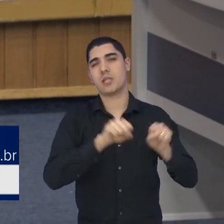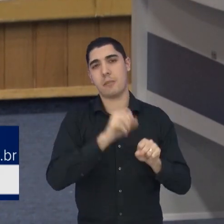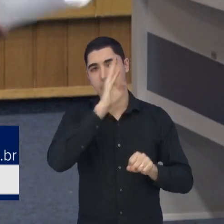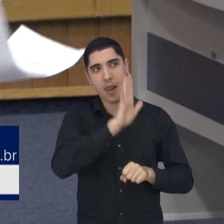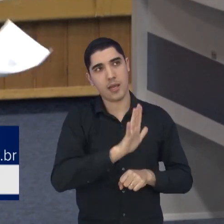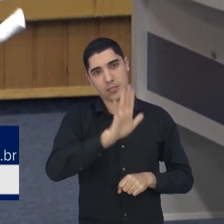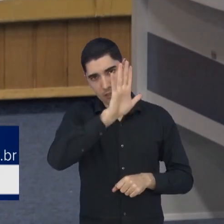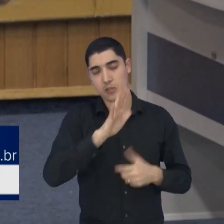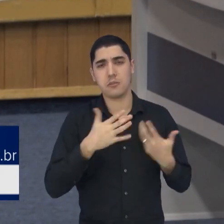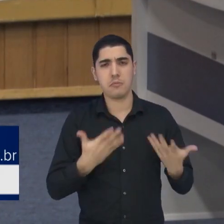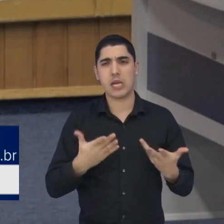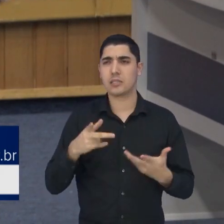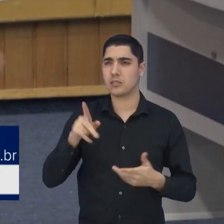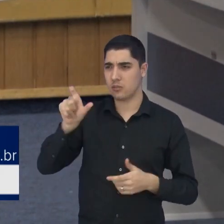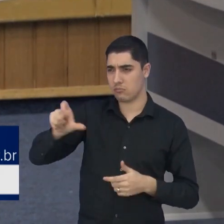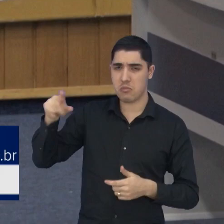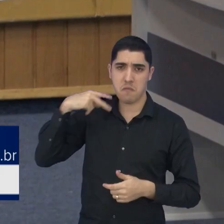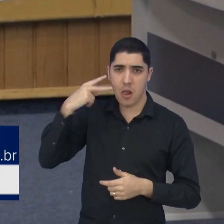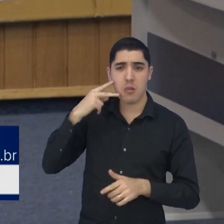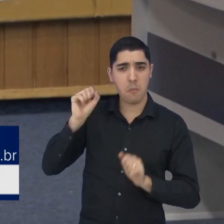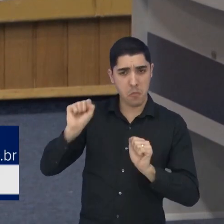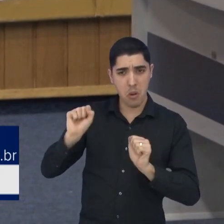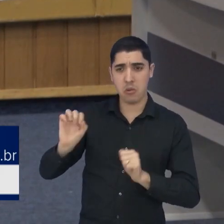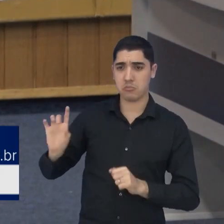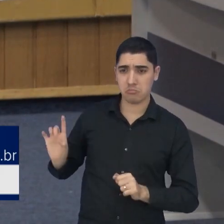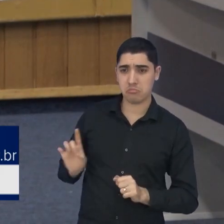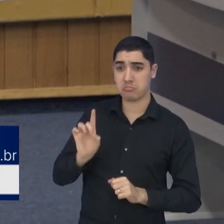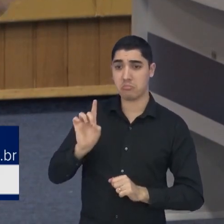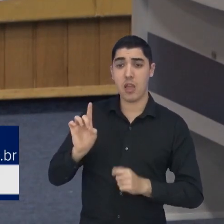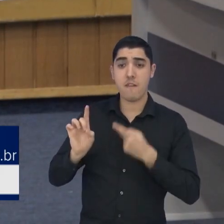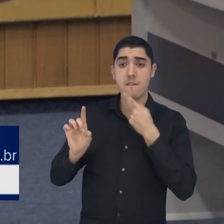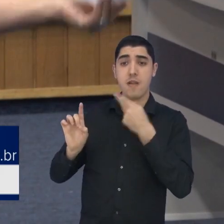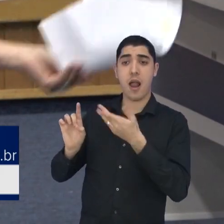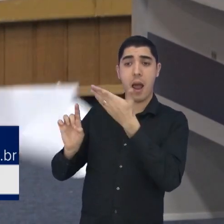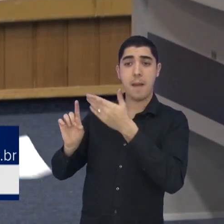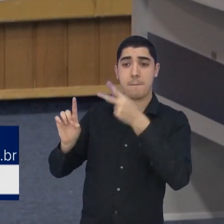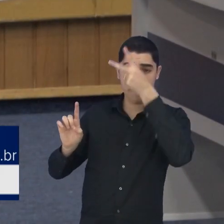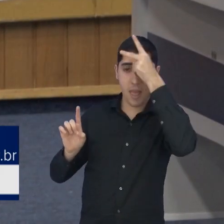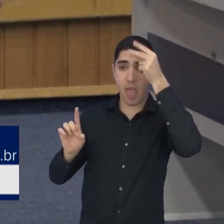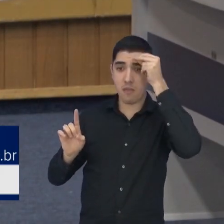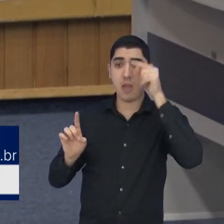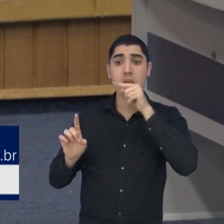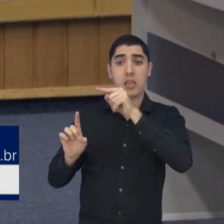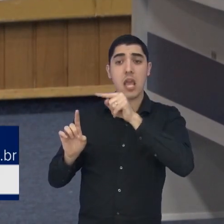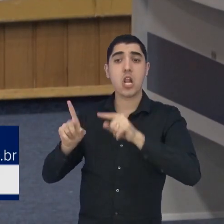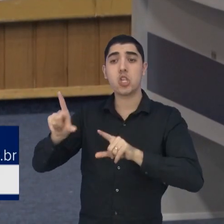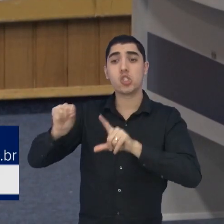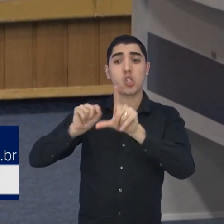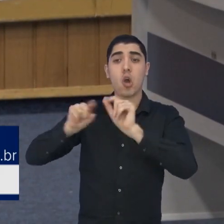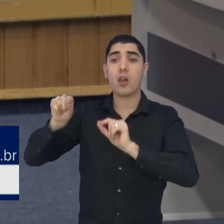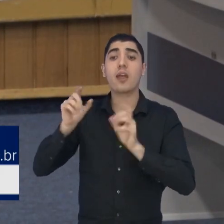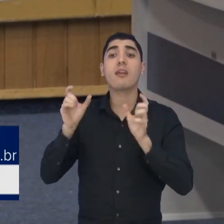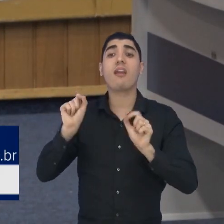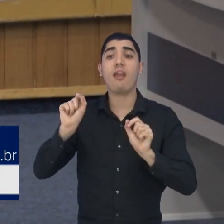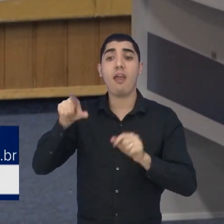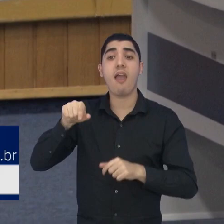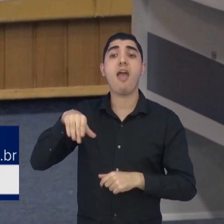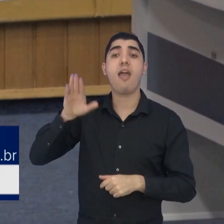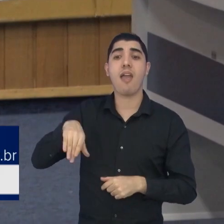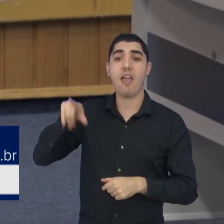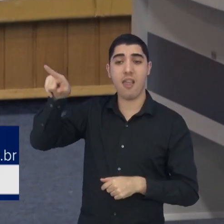essas questões, podem levantar para o prefeito e o prefeito renomear ou nomear novamente.